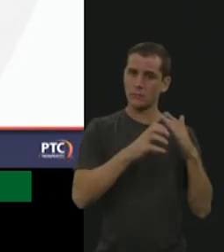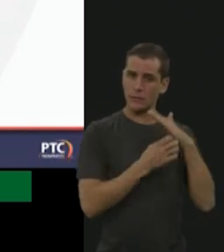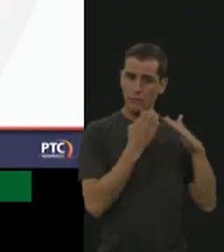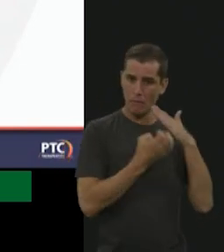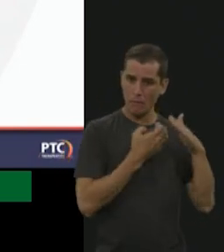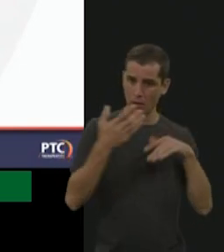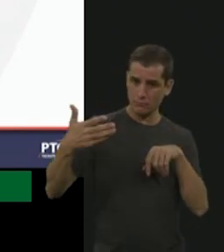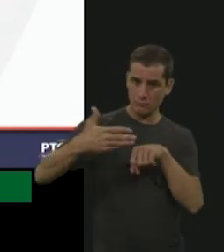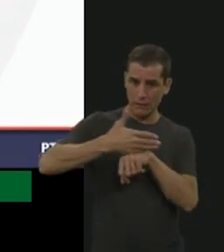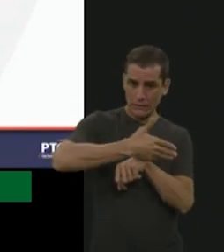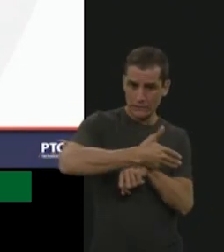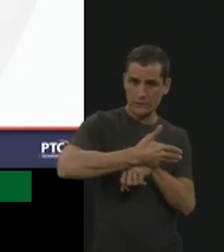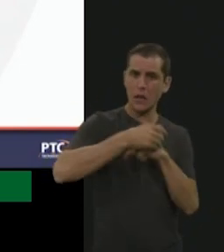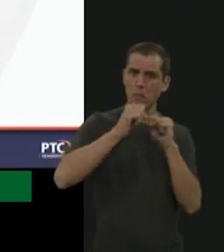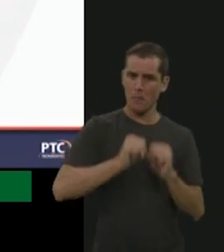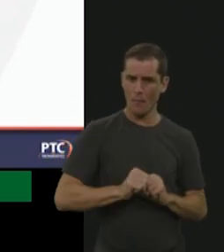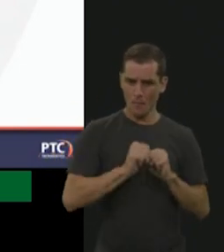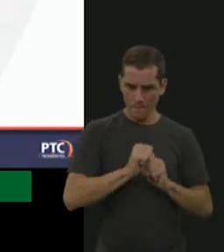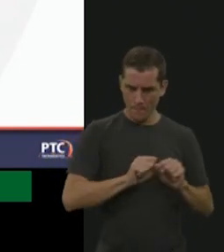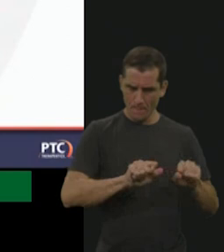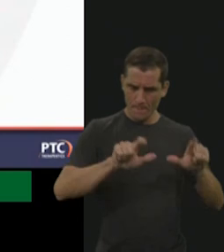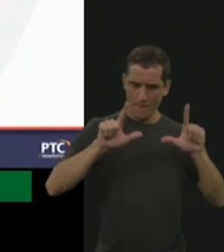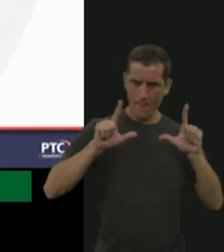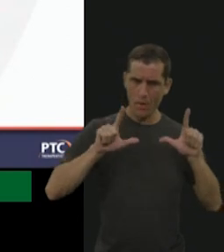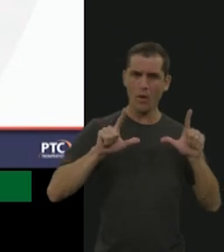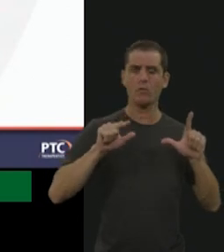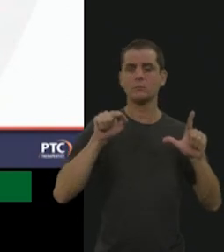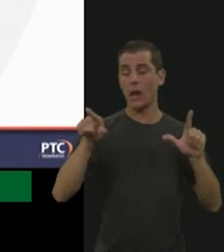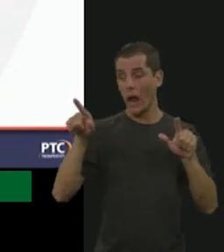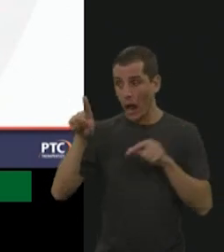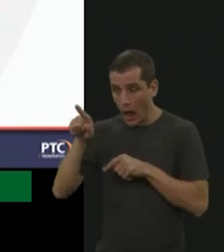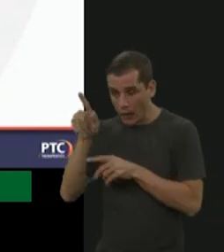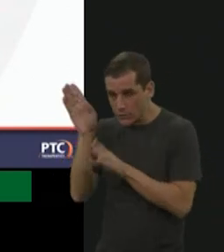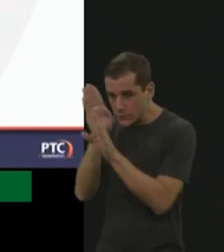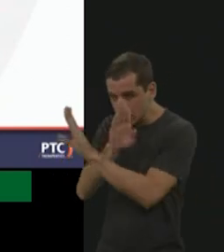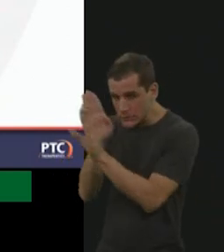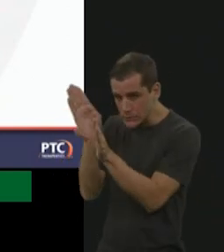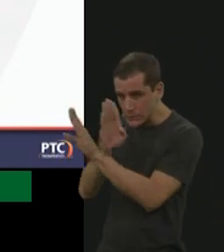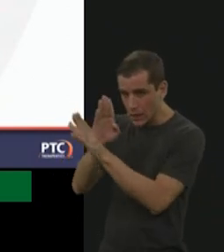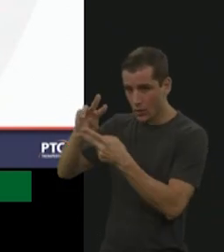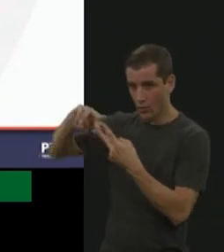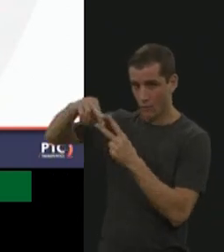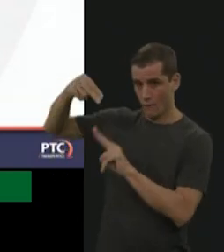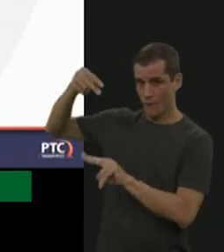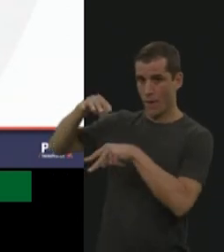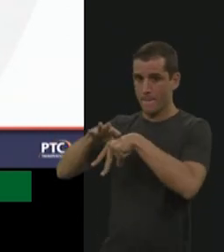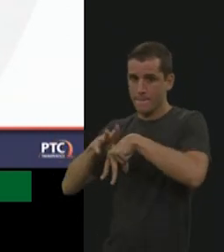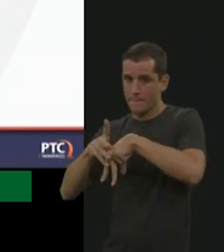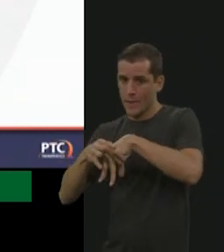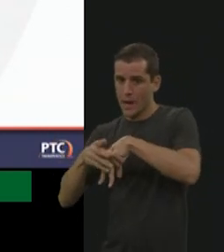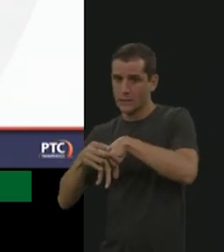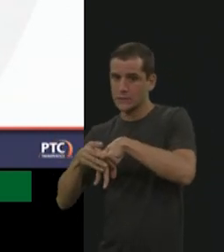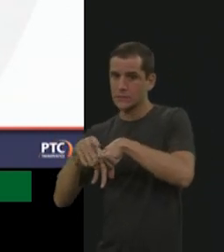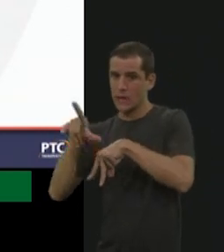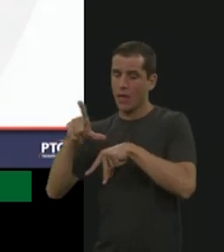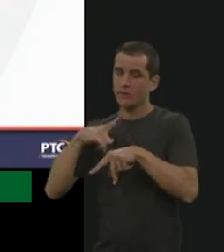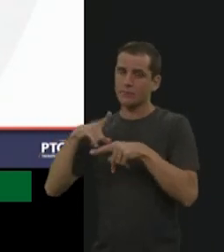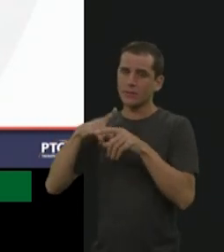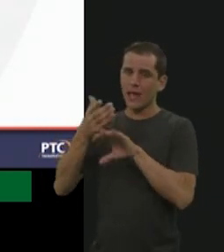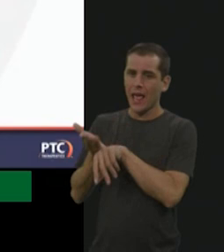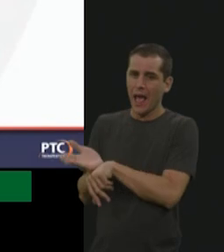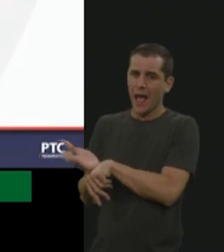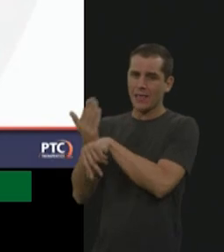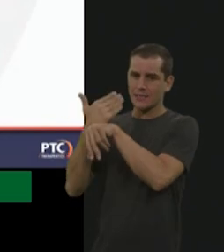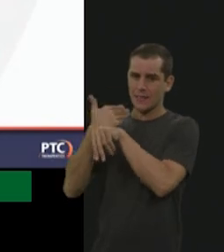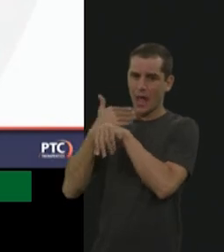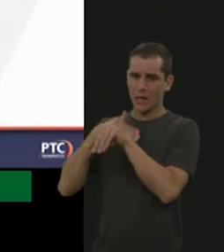médico e a equipe multidisciplinar achar que o paciente tem os critérios de atraso de desenvolvimento associado a um distúrbio